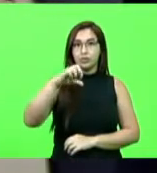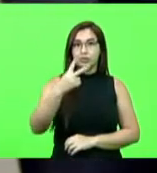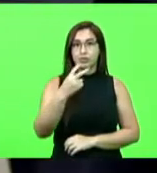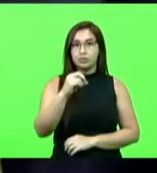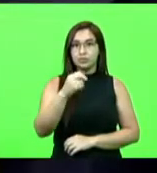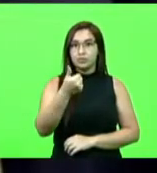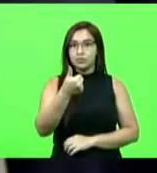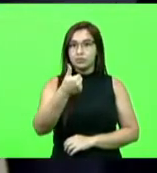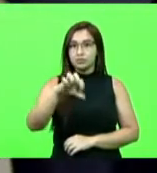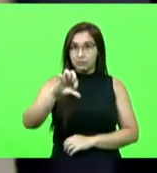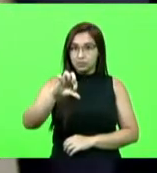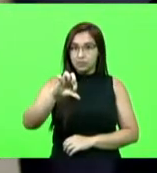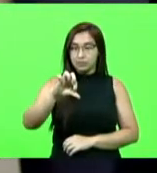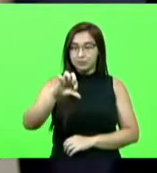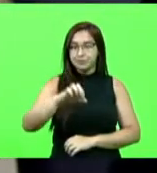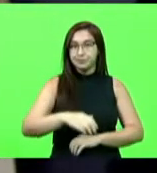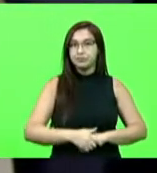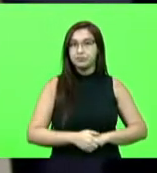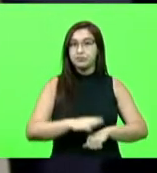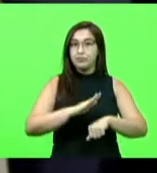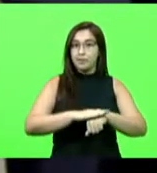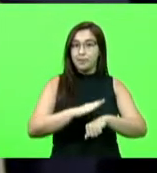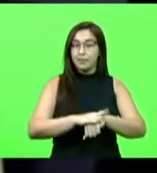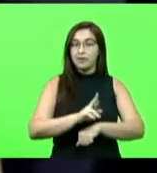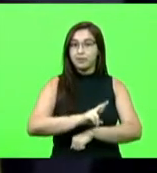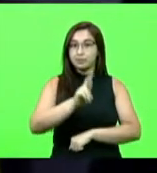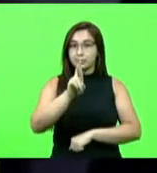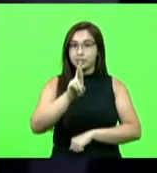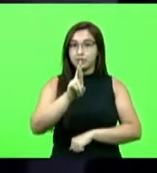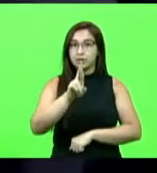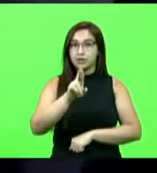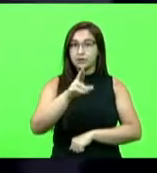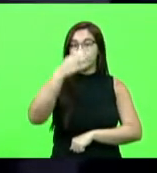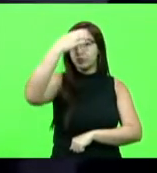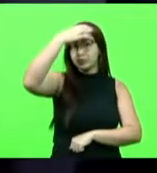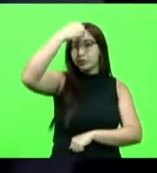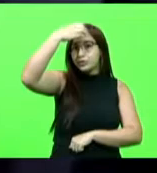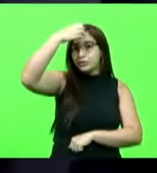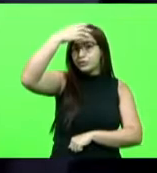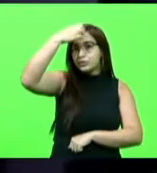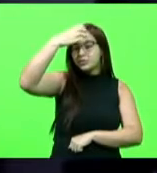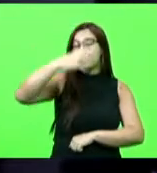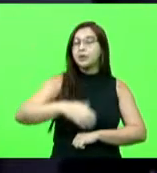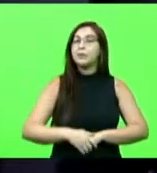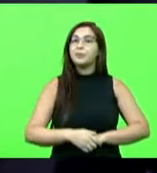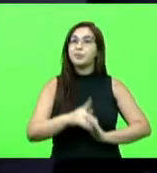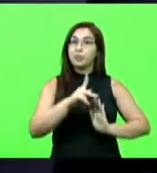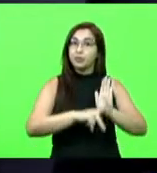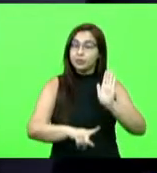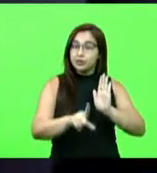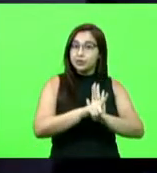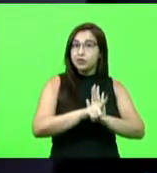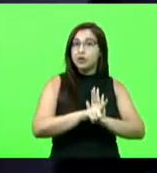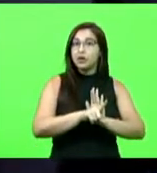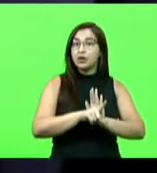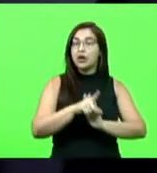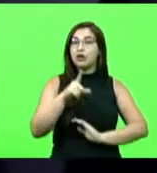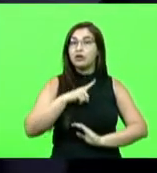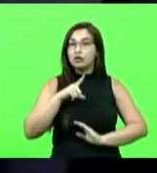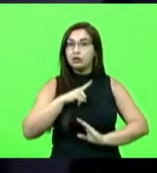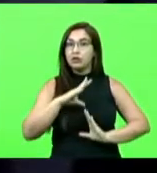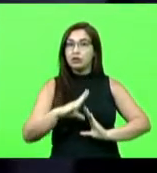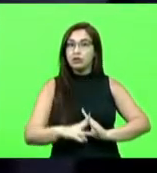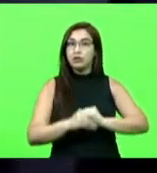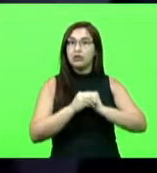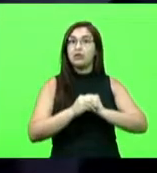385.9/2019. O autor é o deputado Ismael dos Santos. Esse projeto recebeu emenda